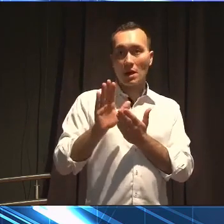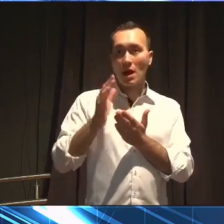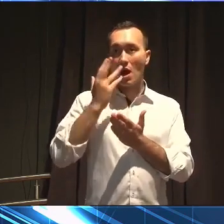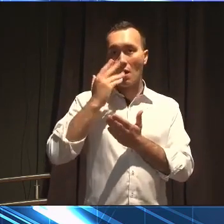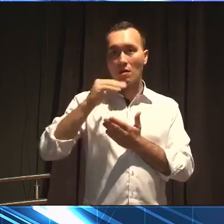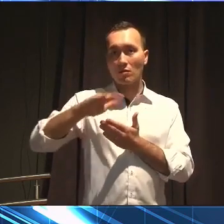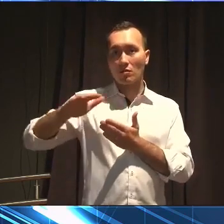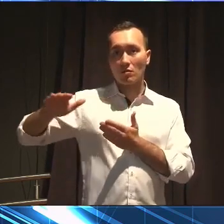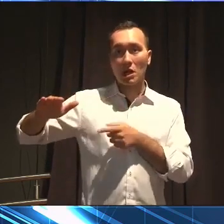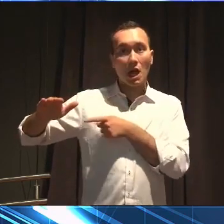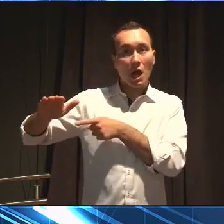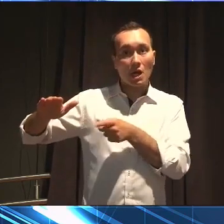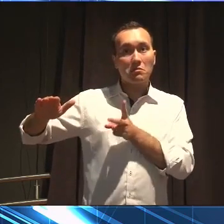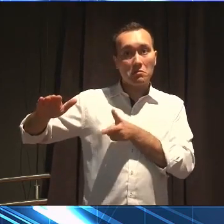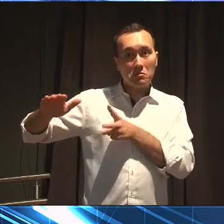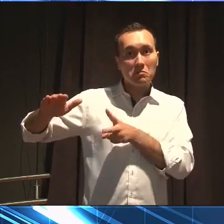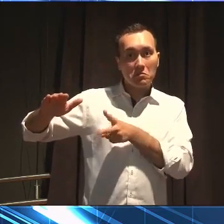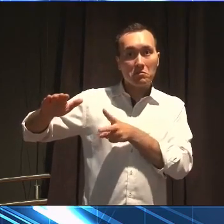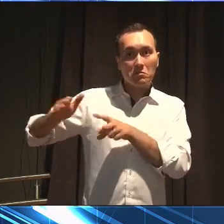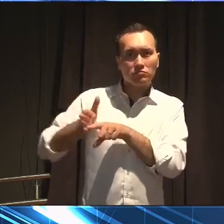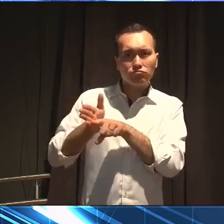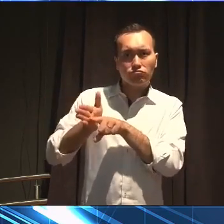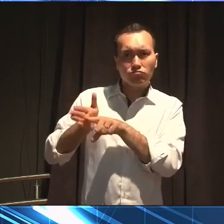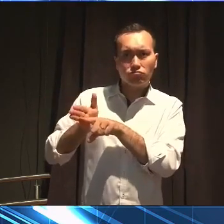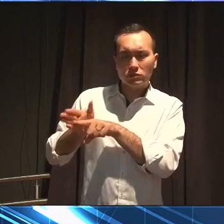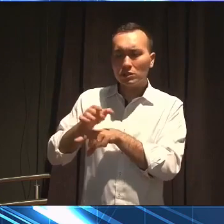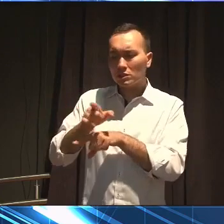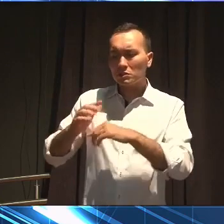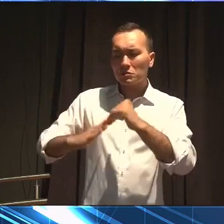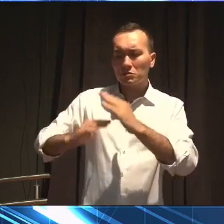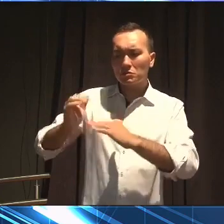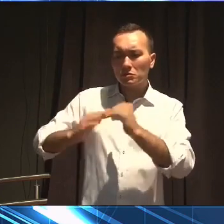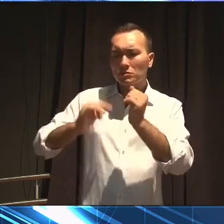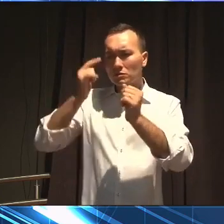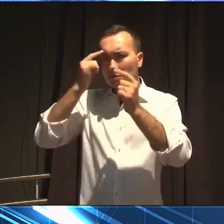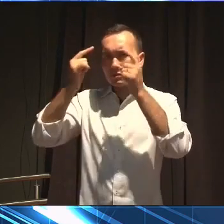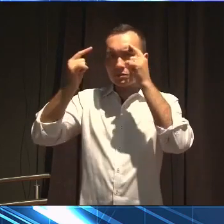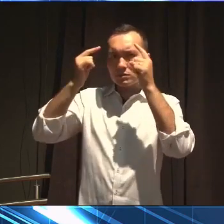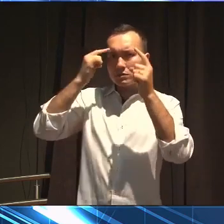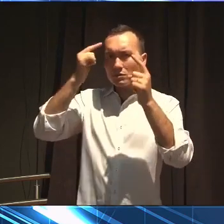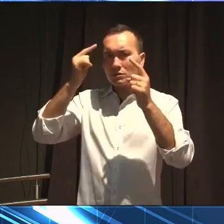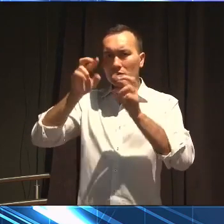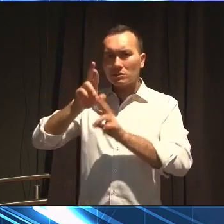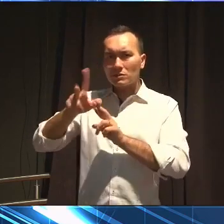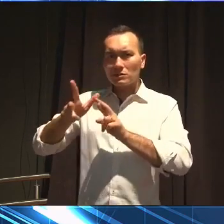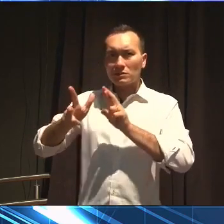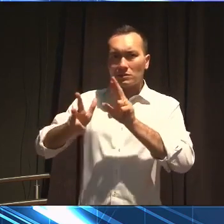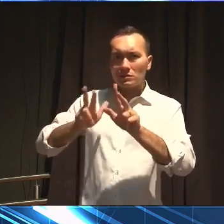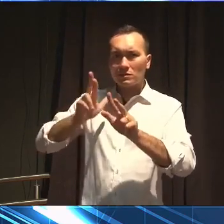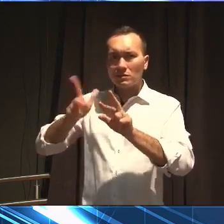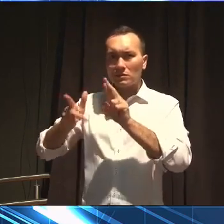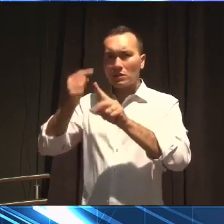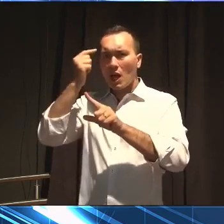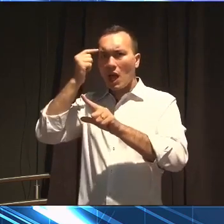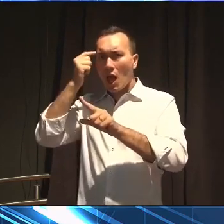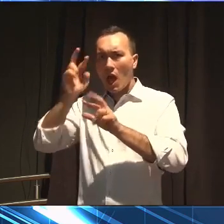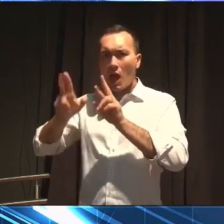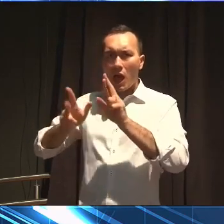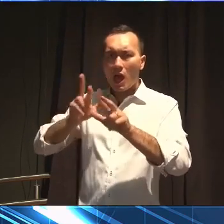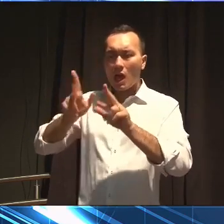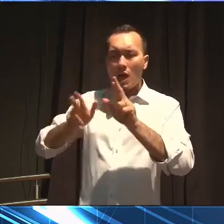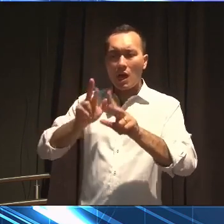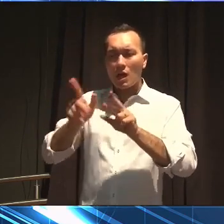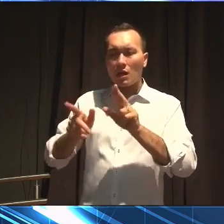crianças, sobre a capacidade delas pensarem de forma divergente. Então, foi um grupo amostral